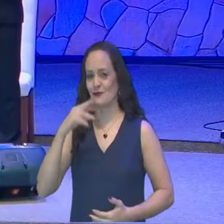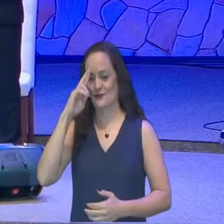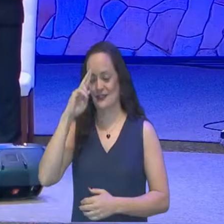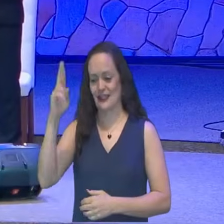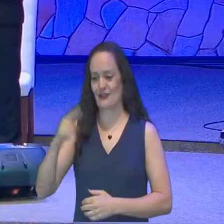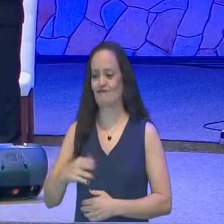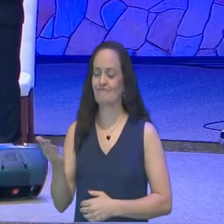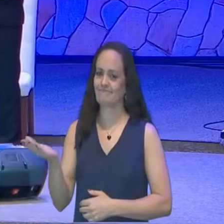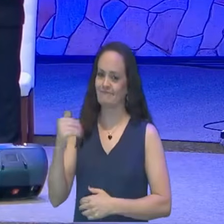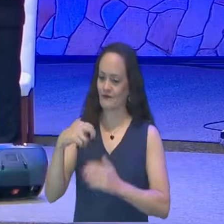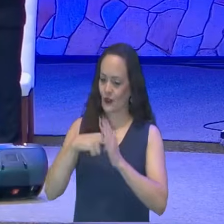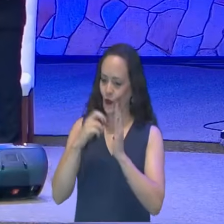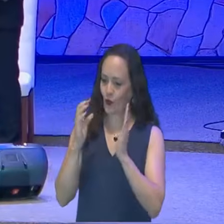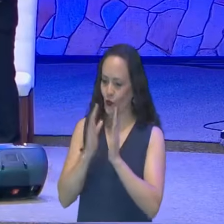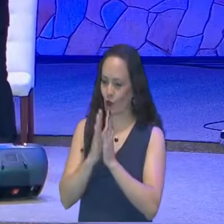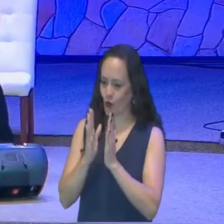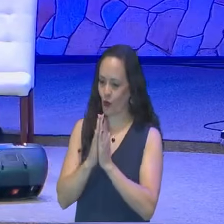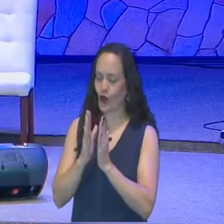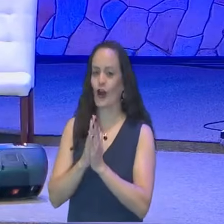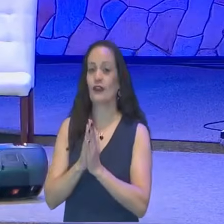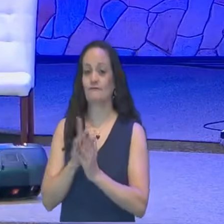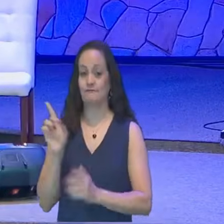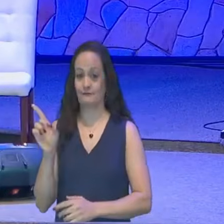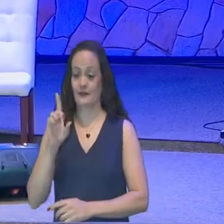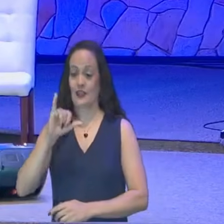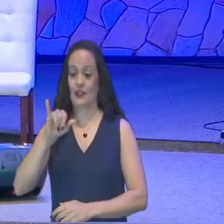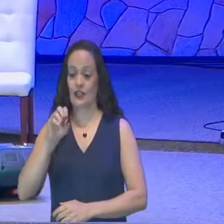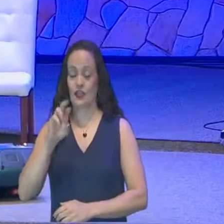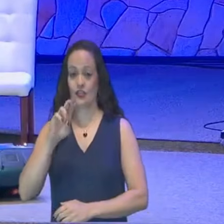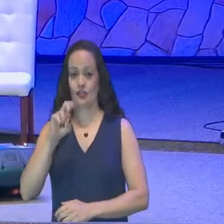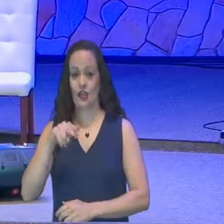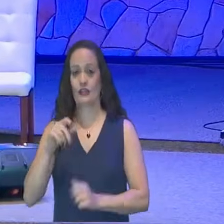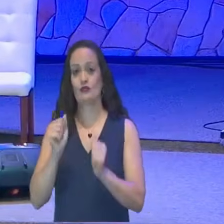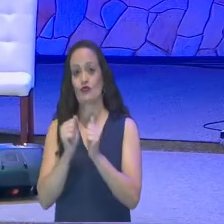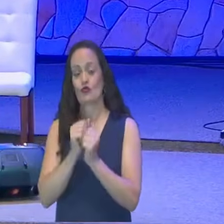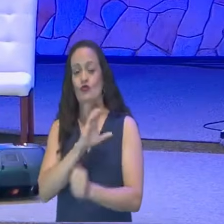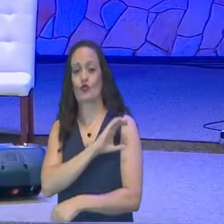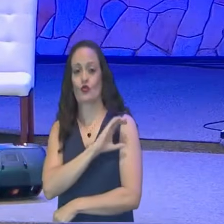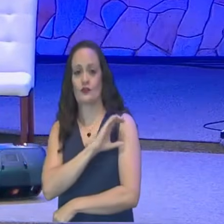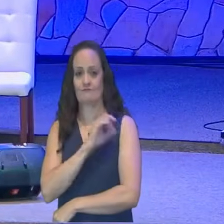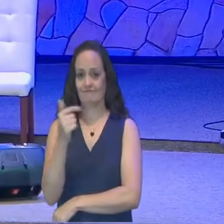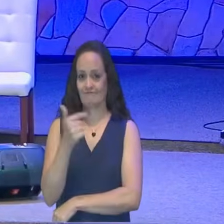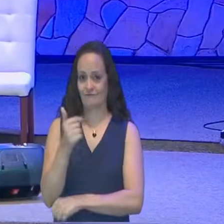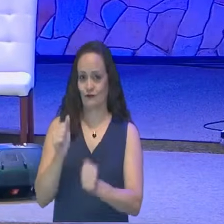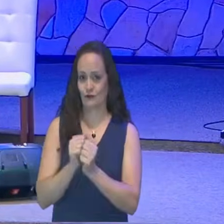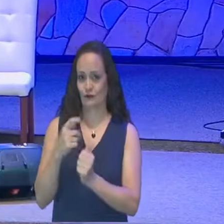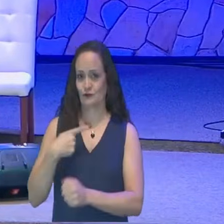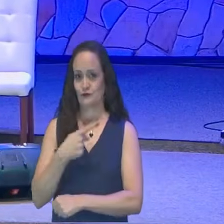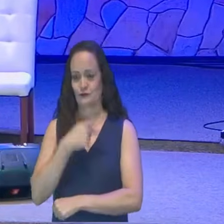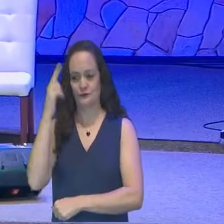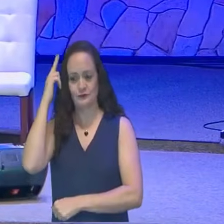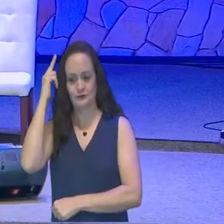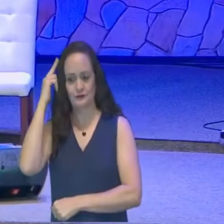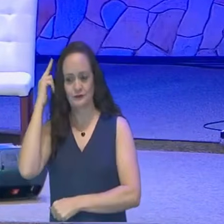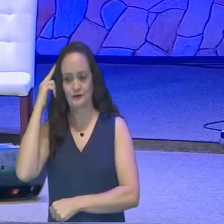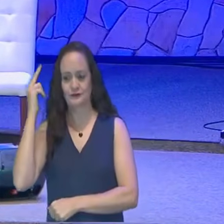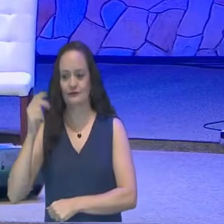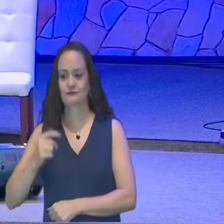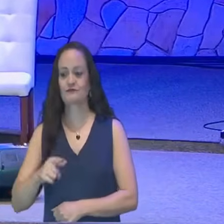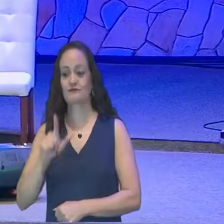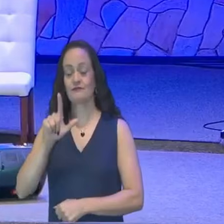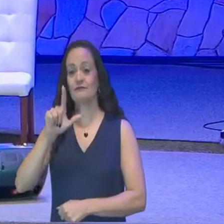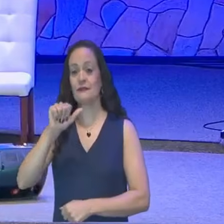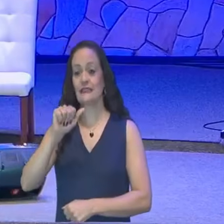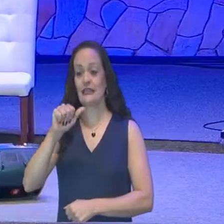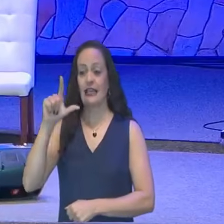Senhor. Jordan, eu vou orar por você. O Jordan é coordenador auxiliar do Ministério da Juventude. E a Laísa, que está aqui conosco